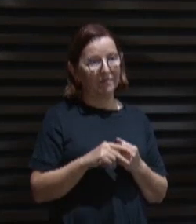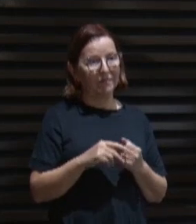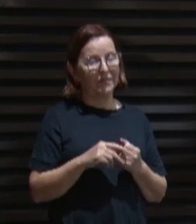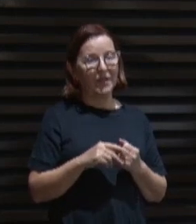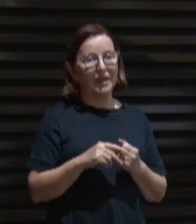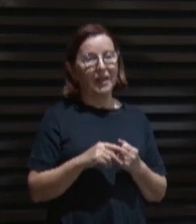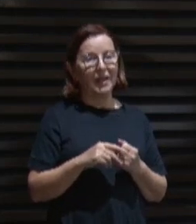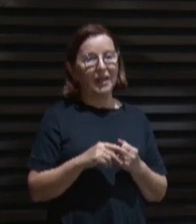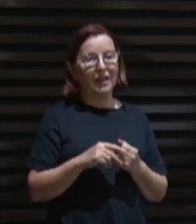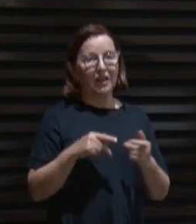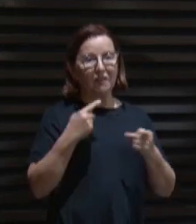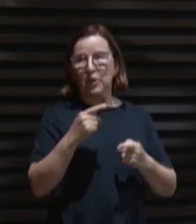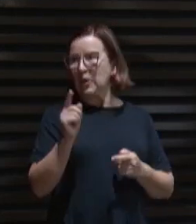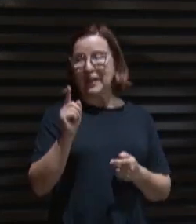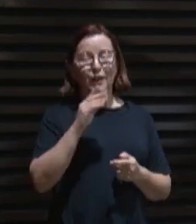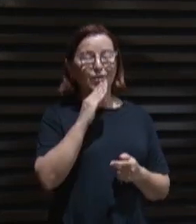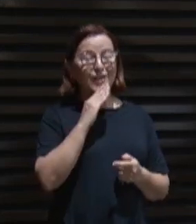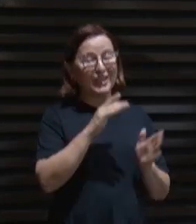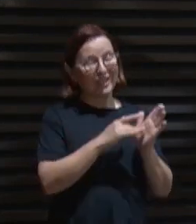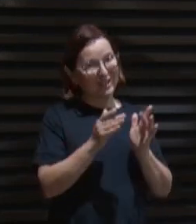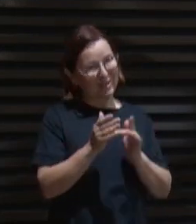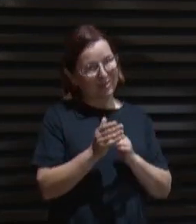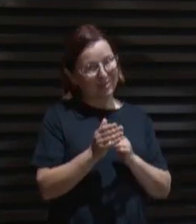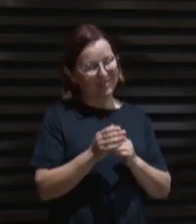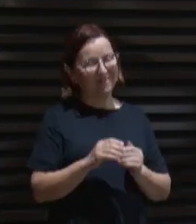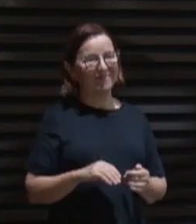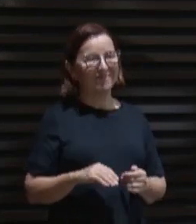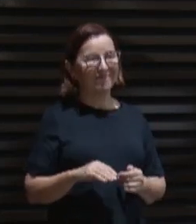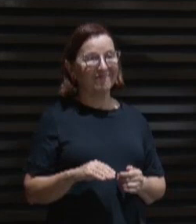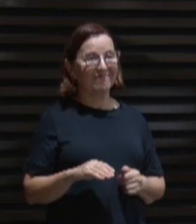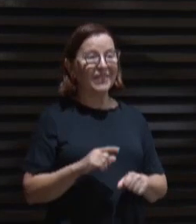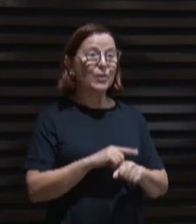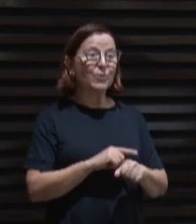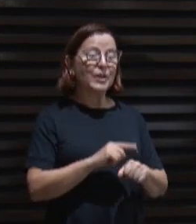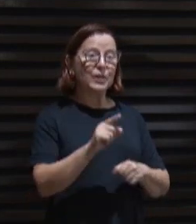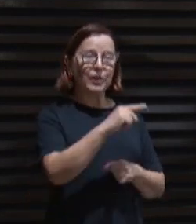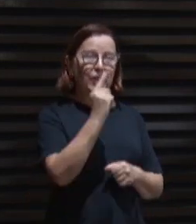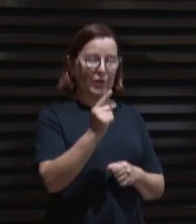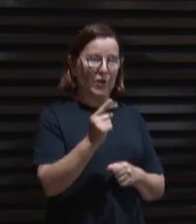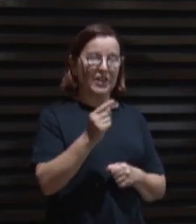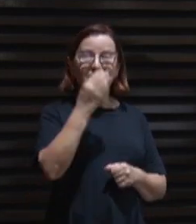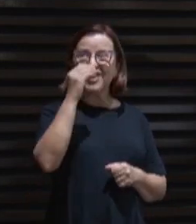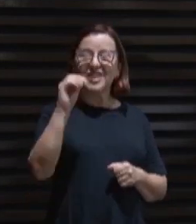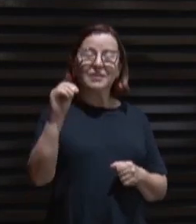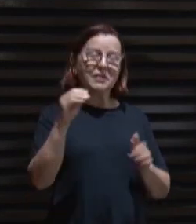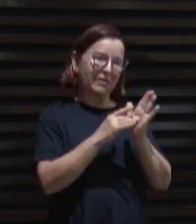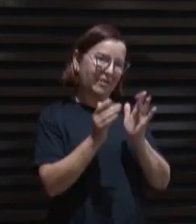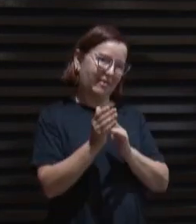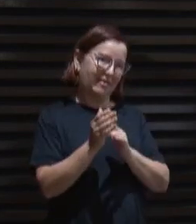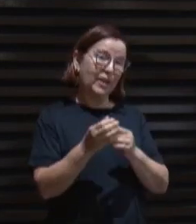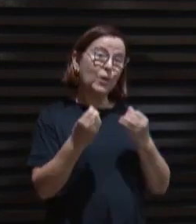Como é que a negação acontece? Quando é que a gente nega Jesus? Como foi que Pedro